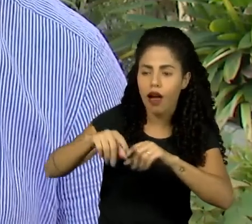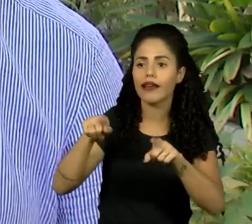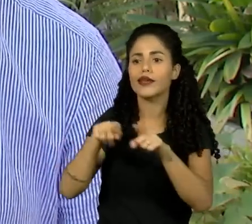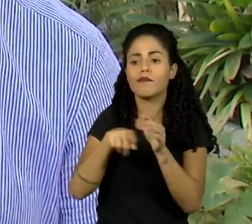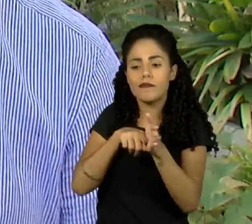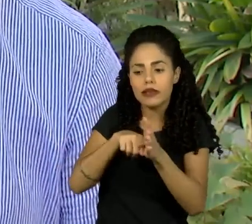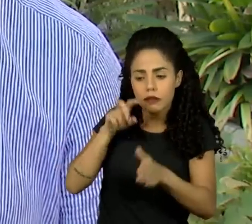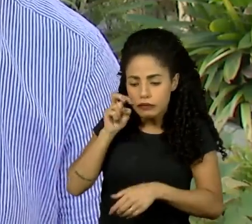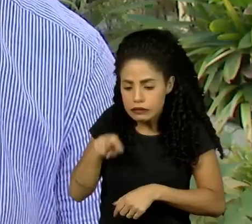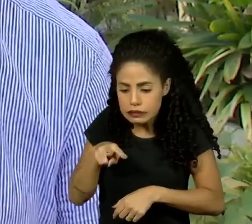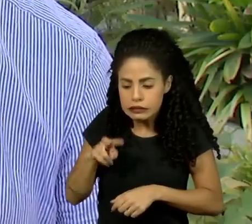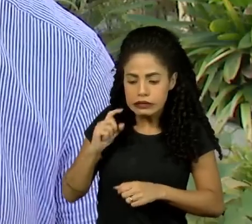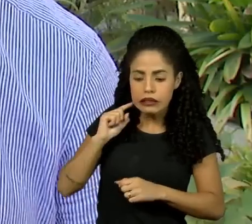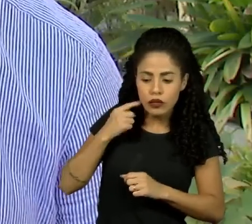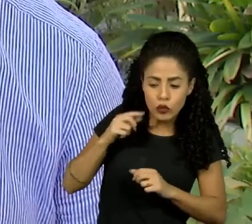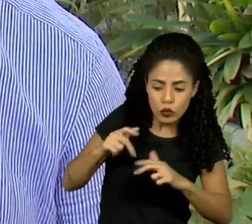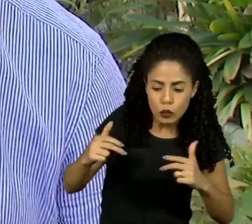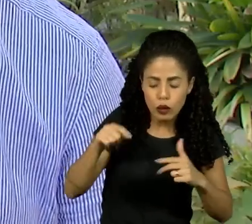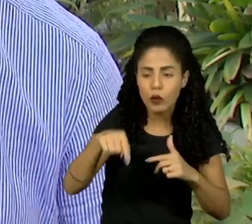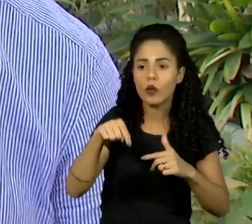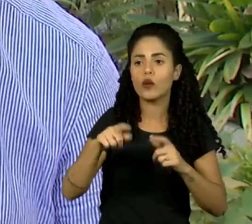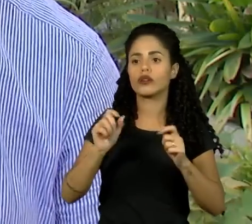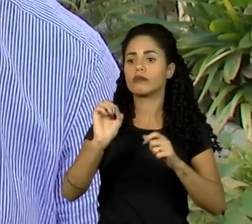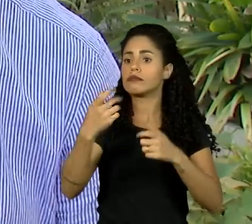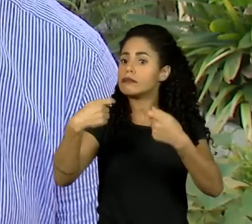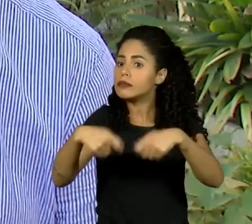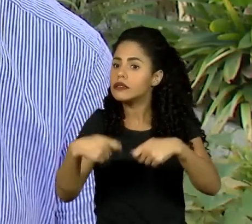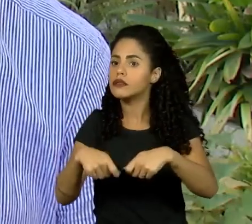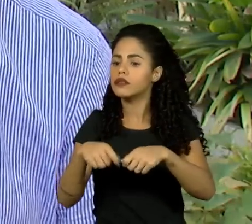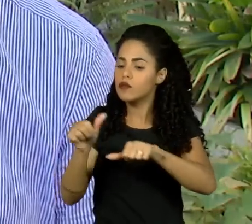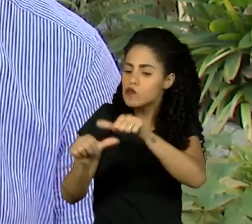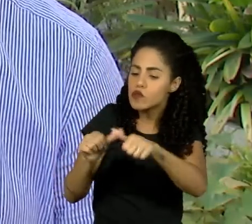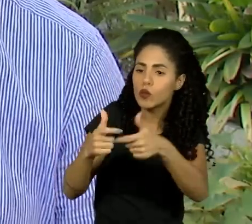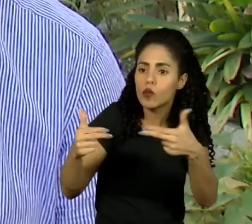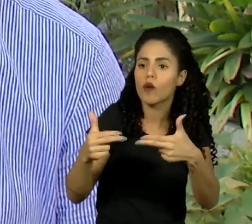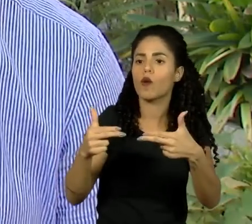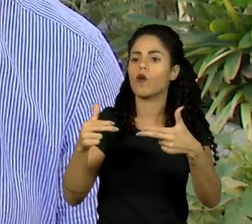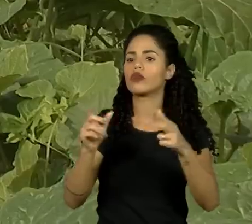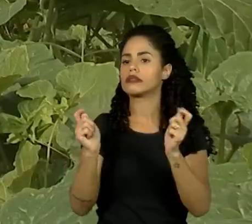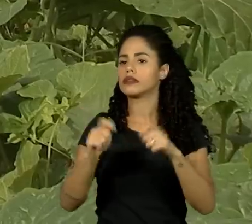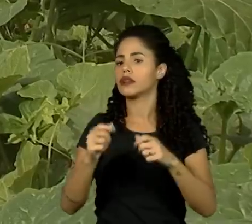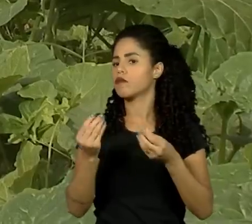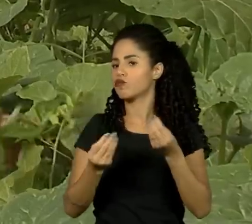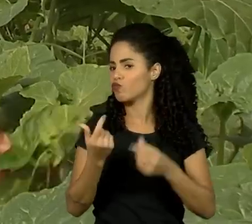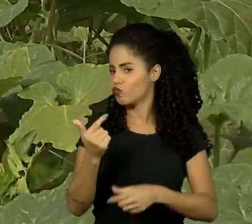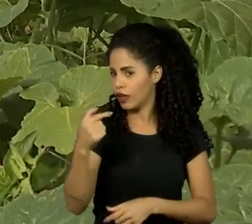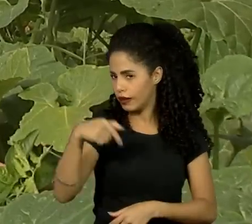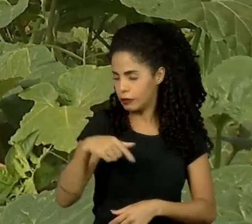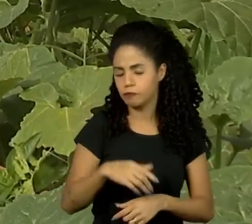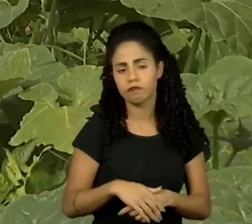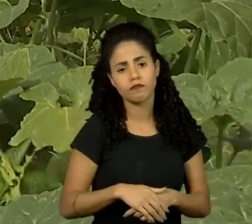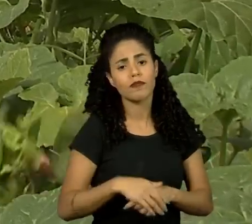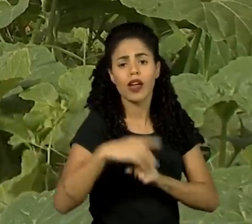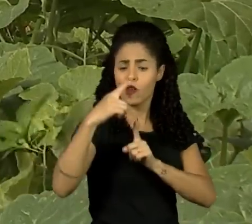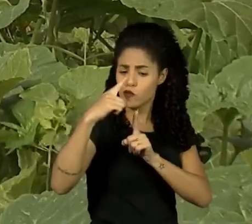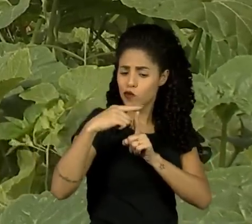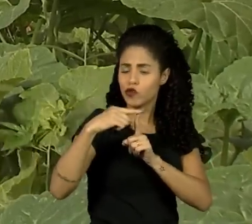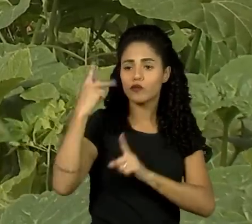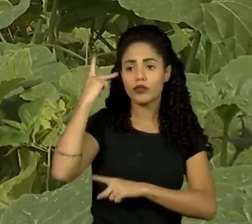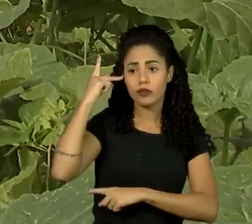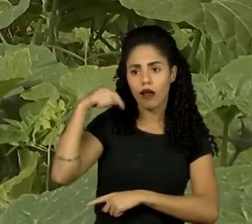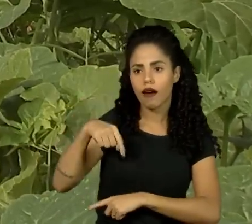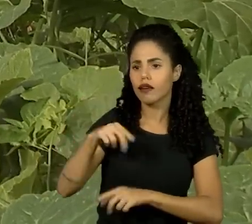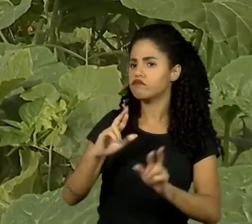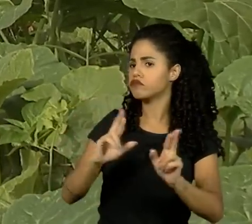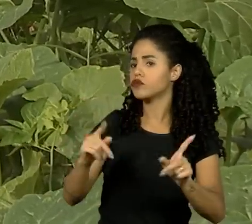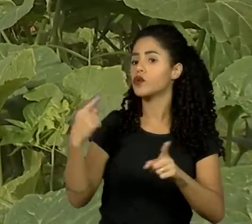não, né, para se é viável você iniciar uma horta no local ou não. O modelo de São Paulo é bem único,